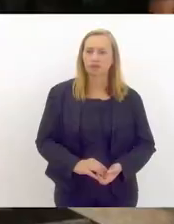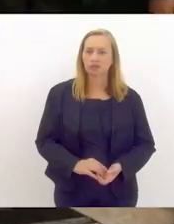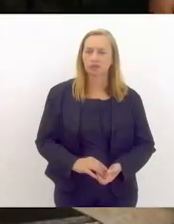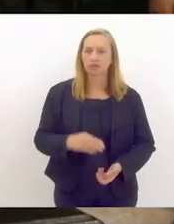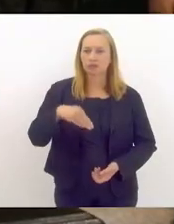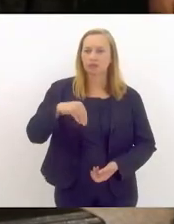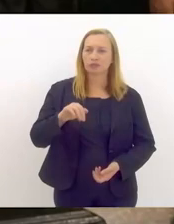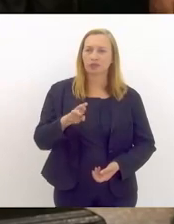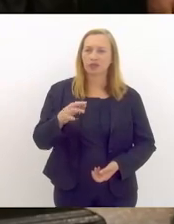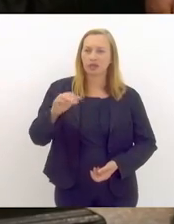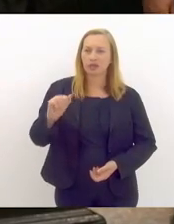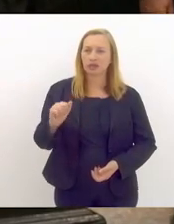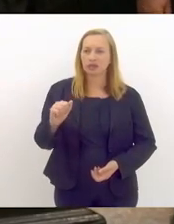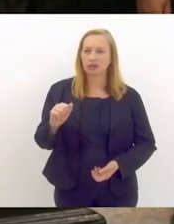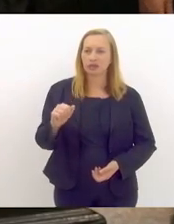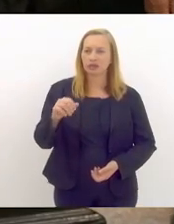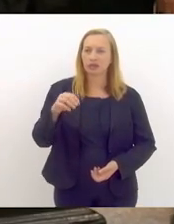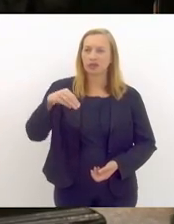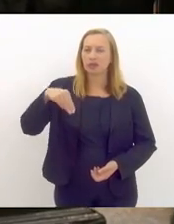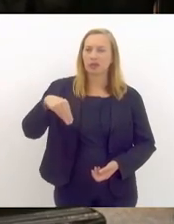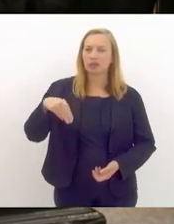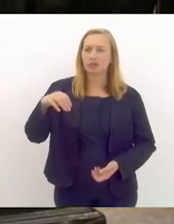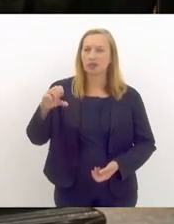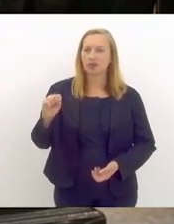Marina, do MST.